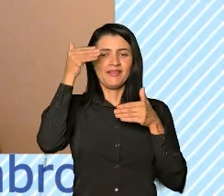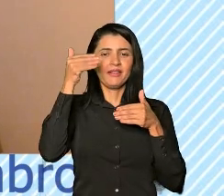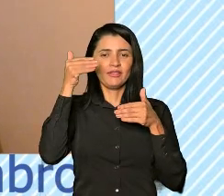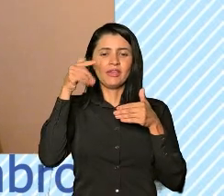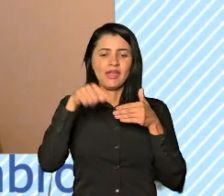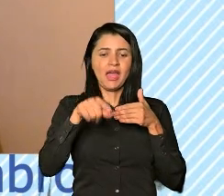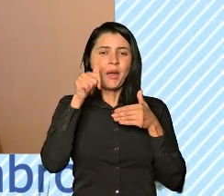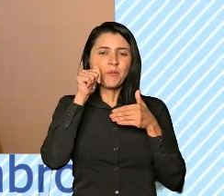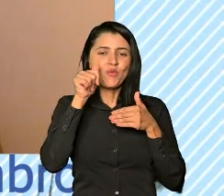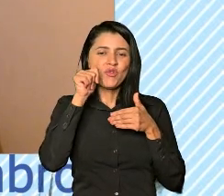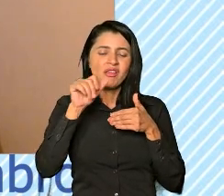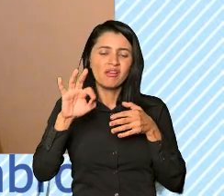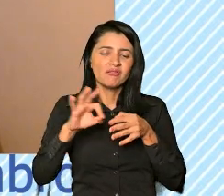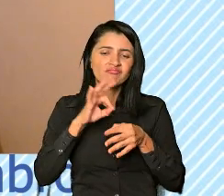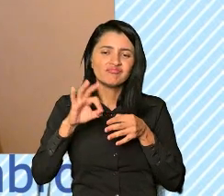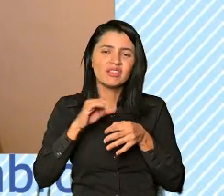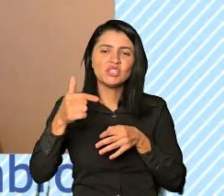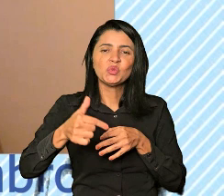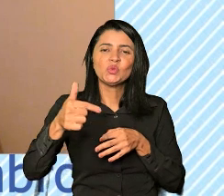ali são